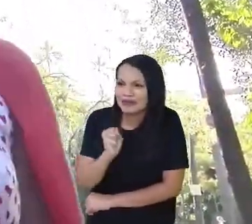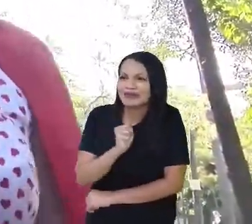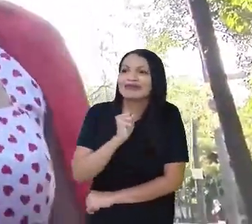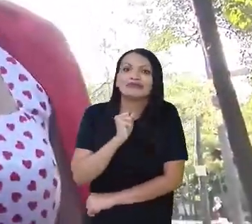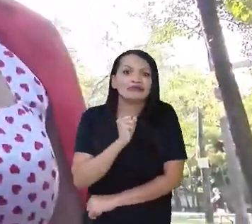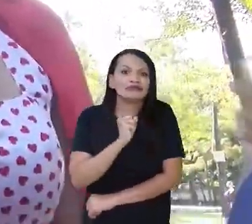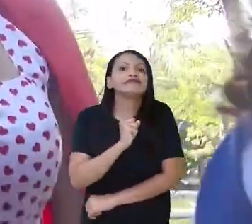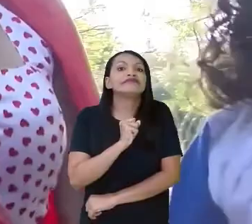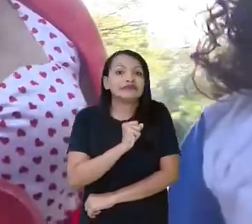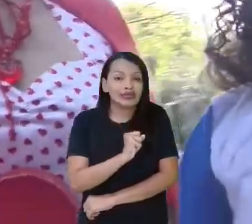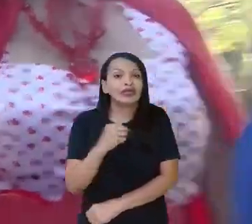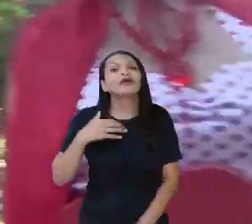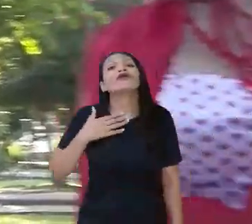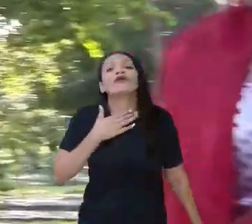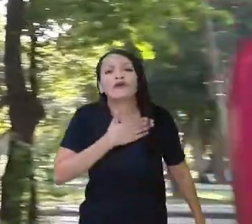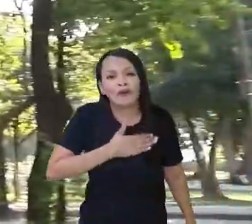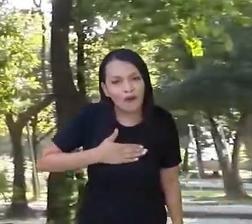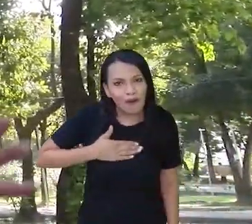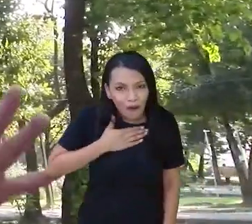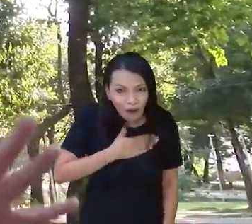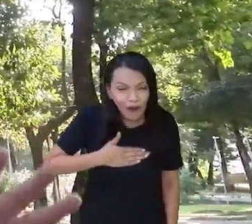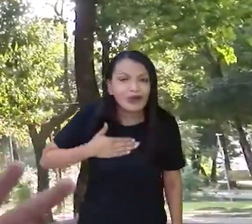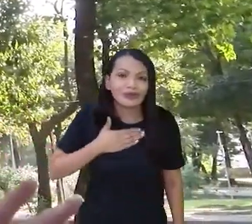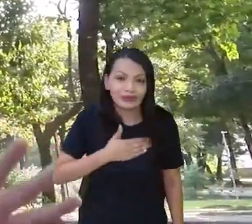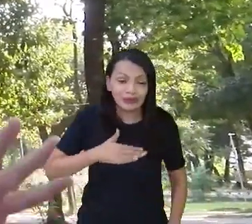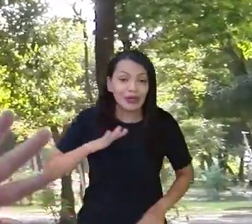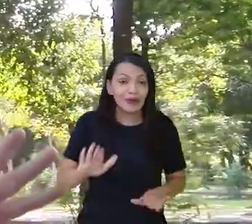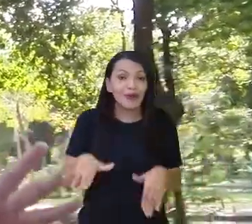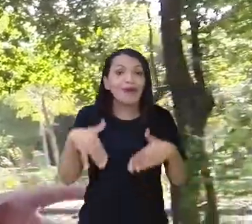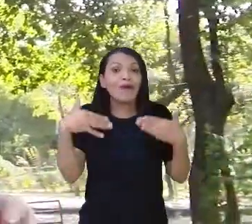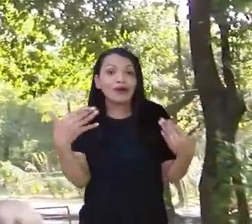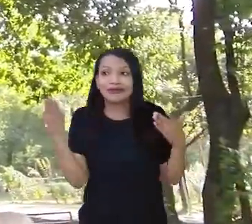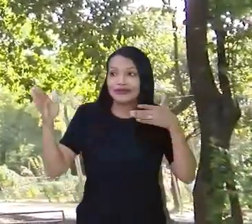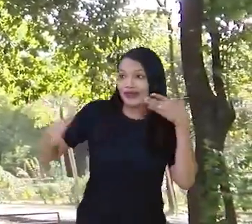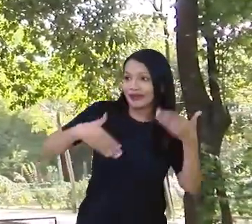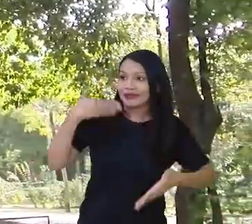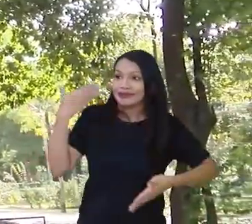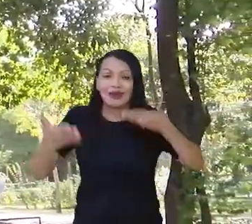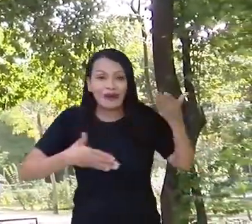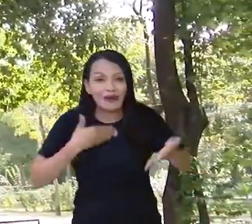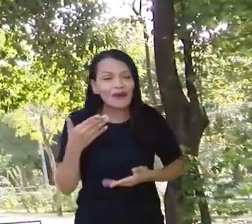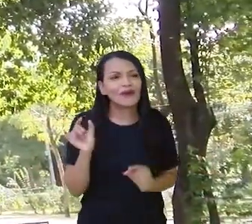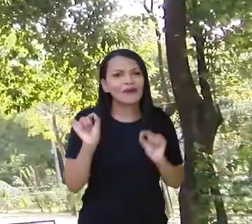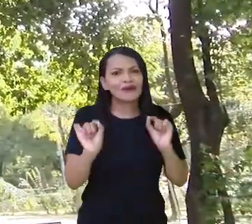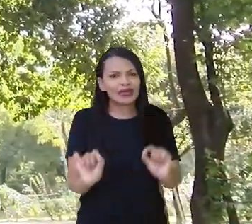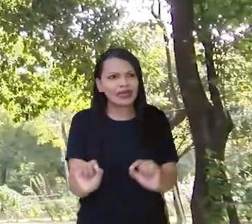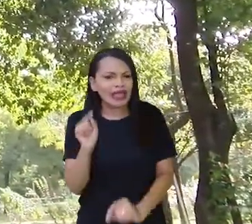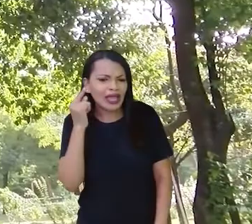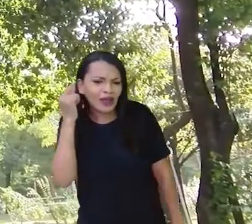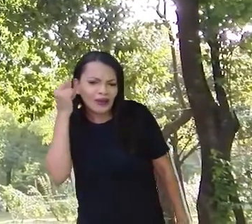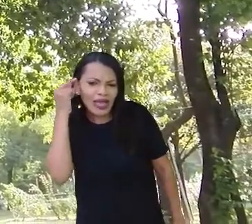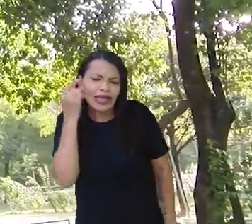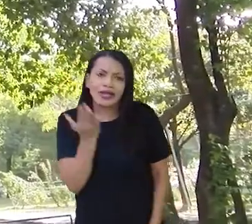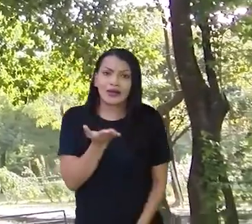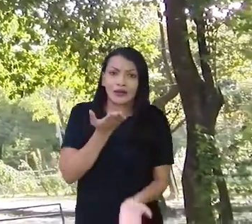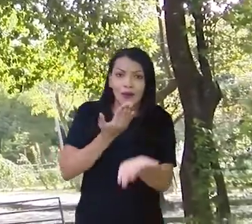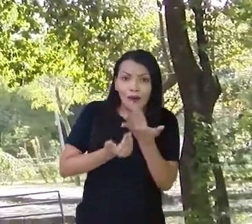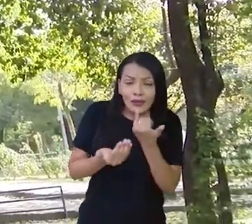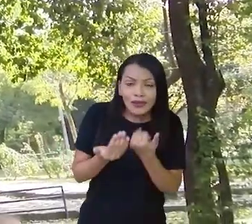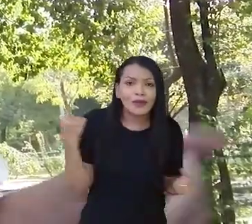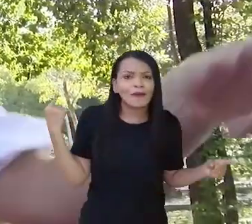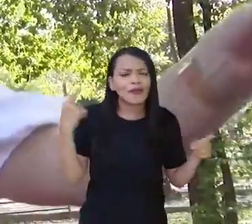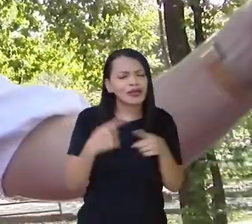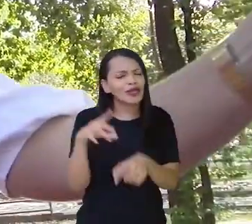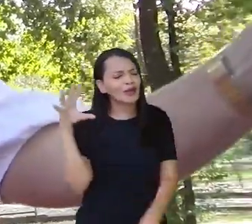amo. Muito gostoso, né, Mini Tule? Quando falo em alegria, me vem logo comida, porque eu